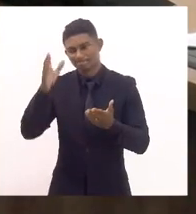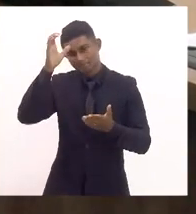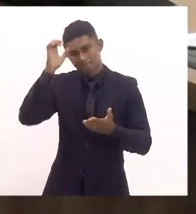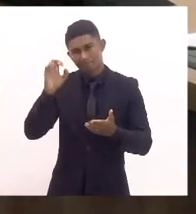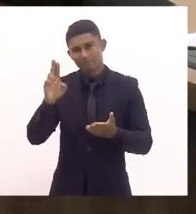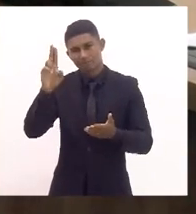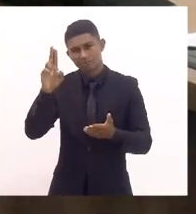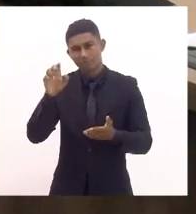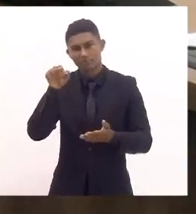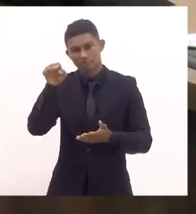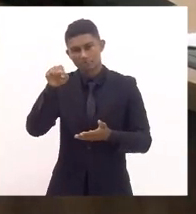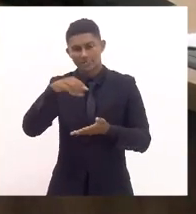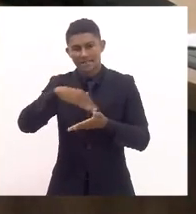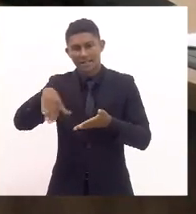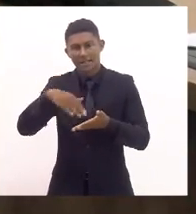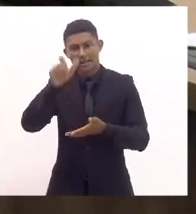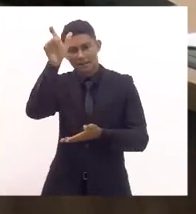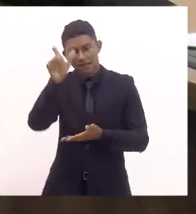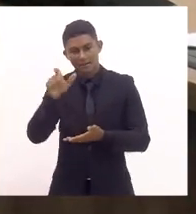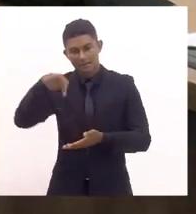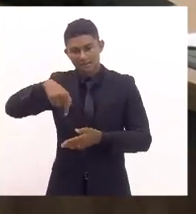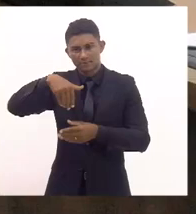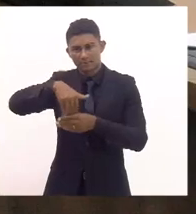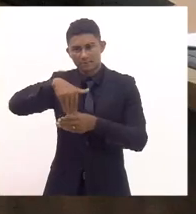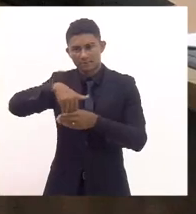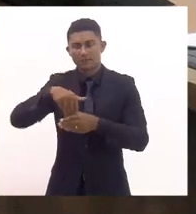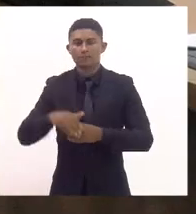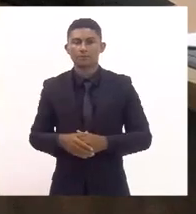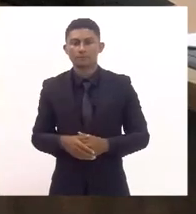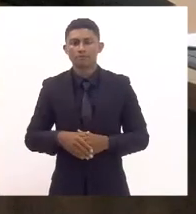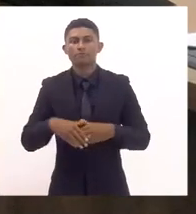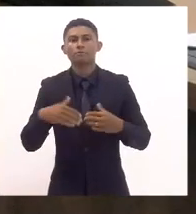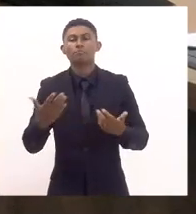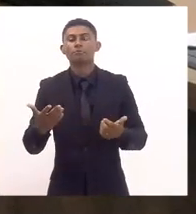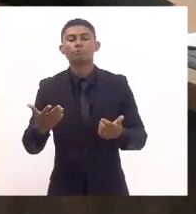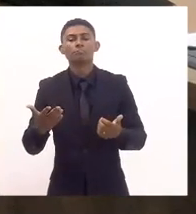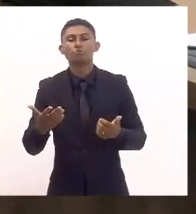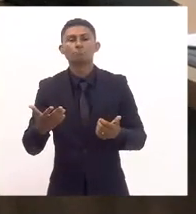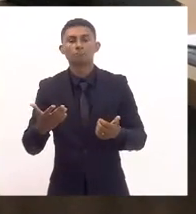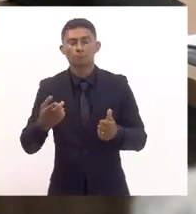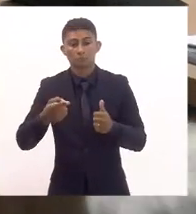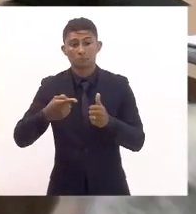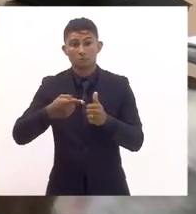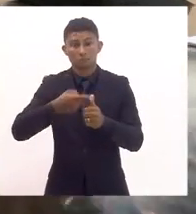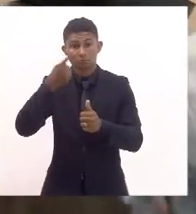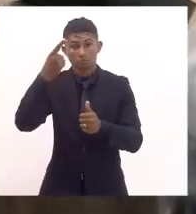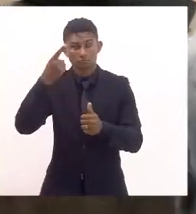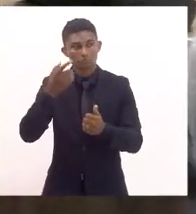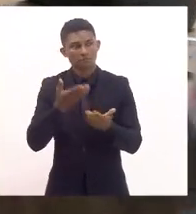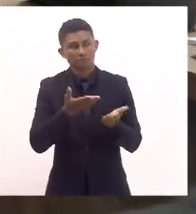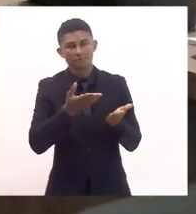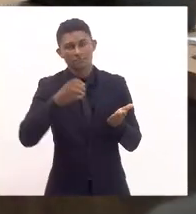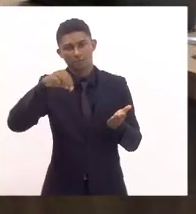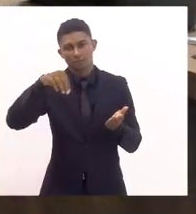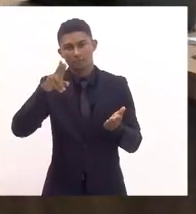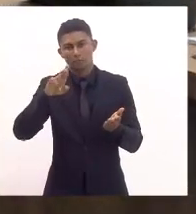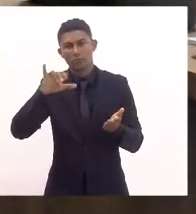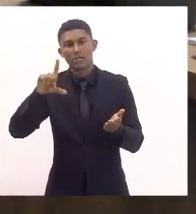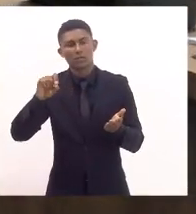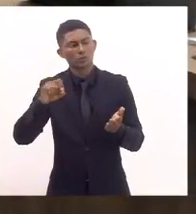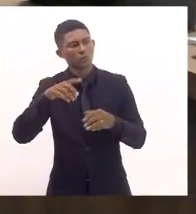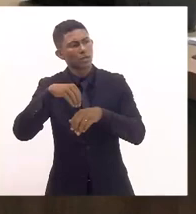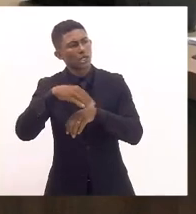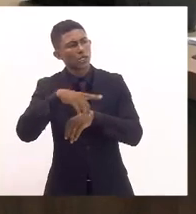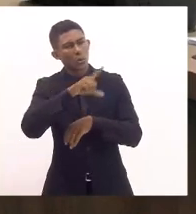secretaria que essa votação É o primeiro momento quando o senhor Murilo foi indicado